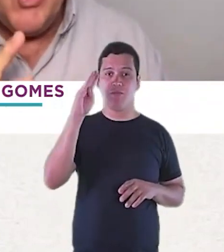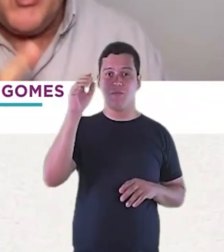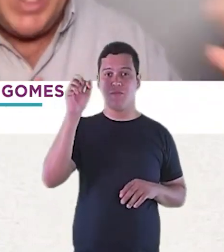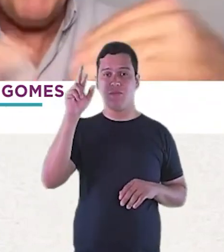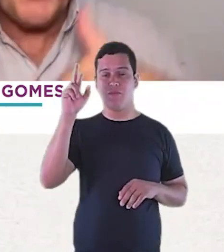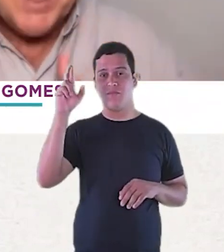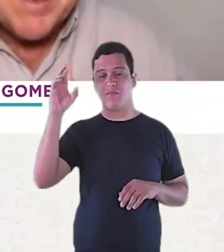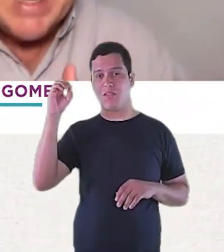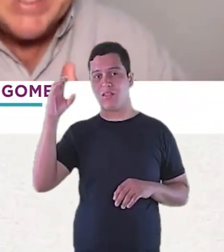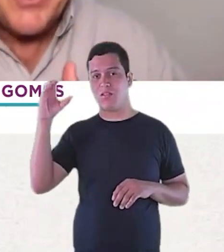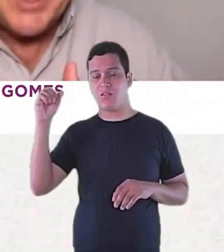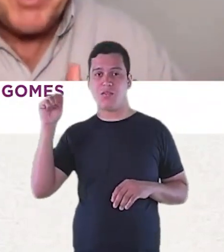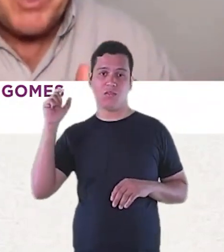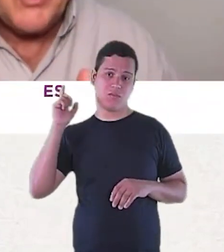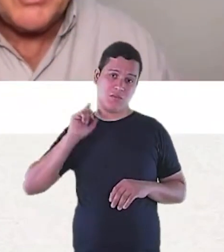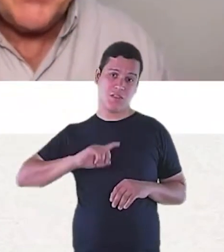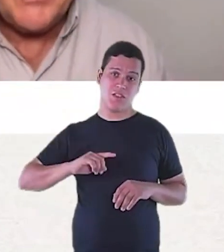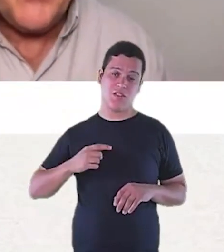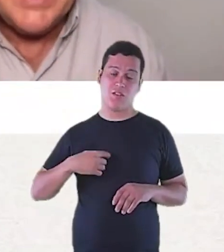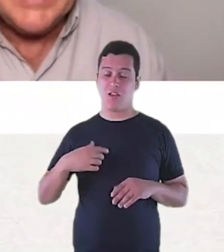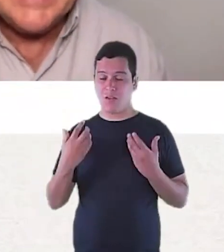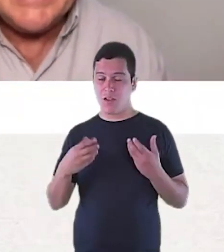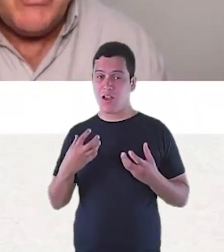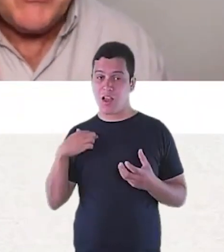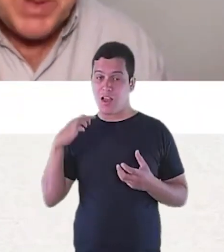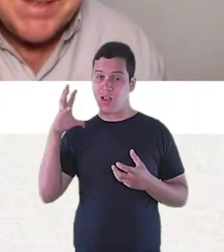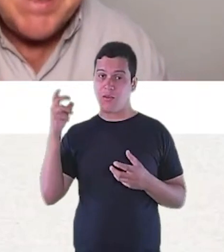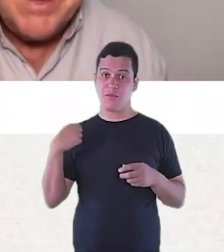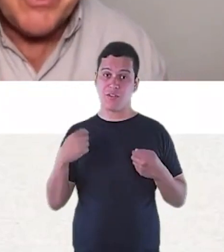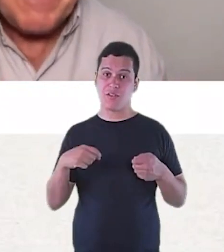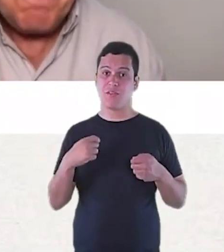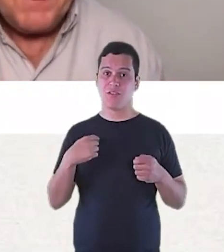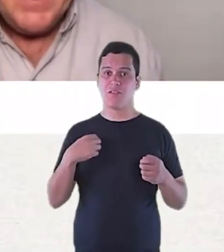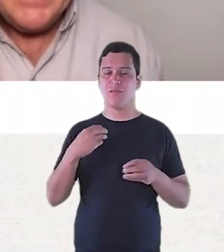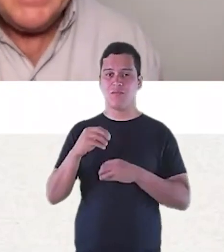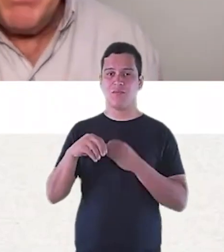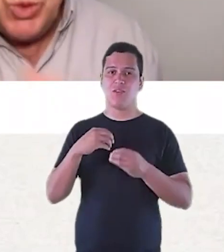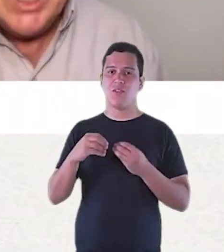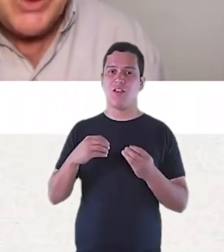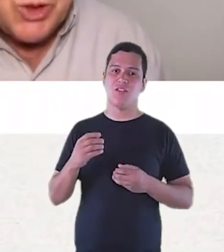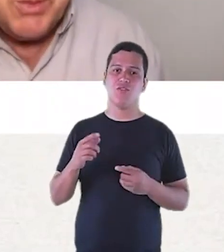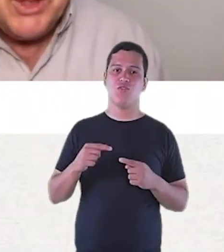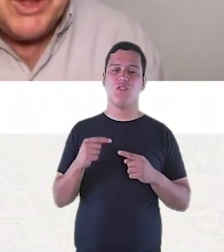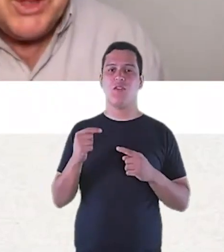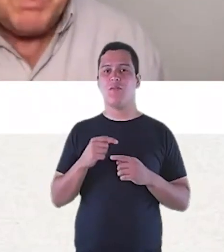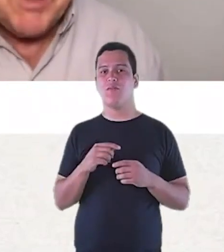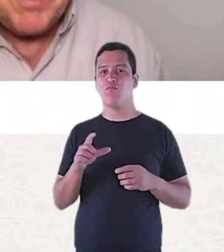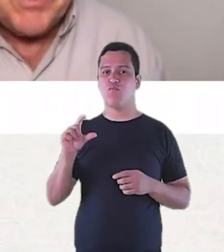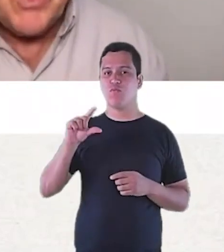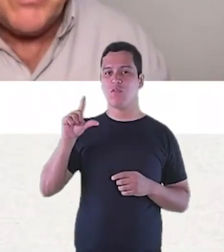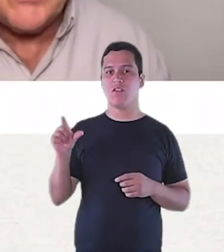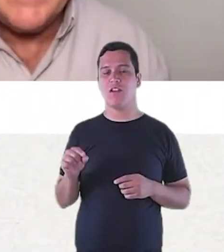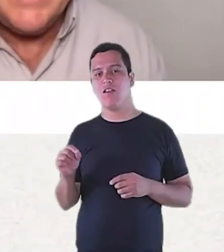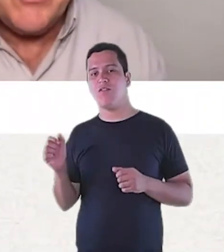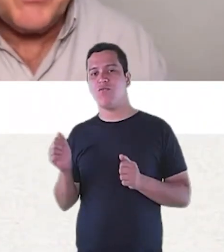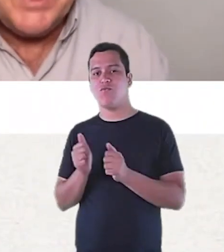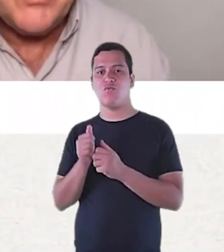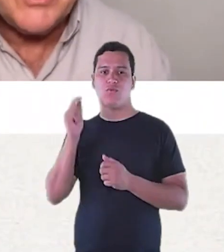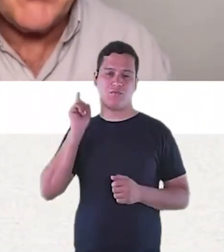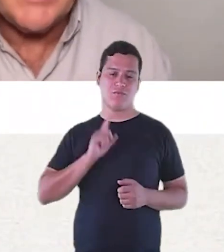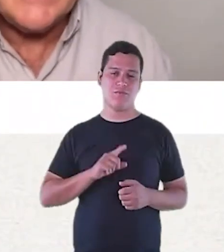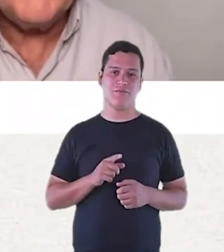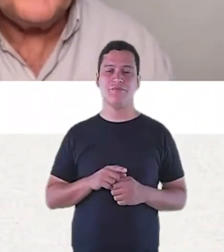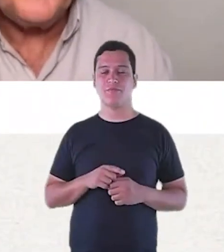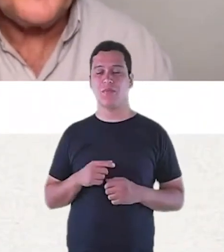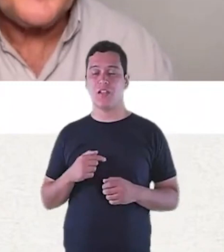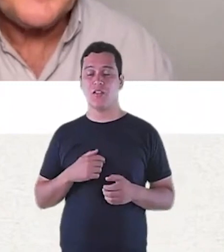barroco afro-brasileiro, né? Porque é uma contribuição africana tão expressiva que muda totalmente a percepção que você tem a